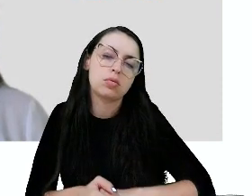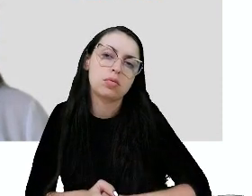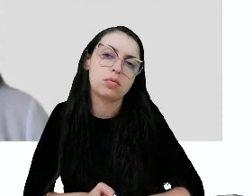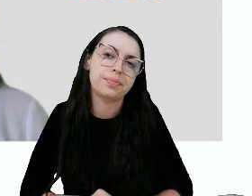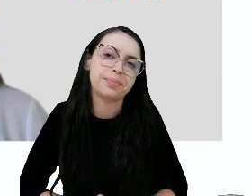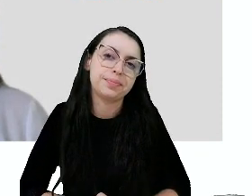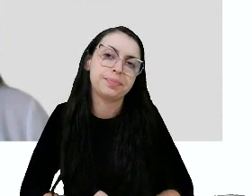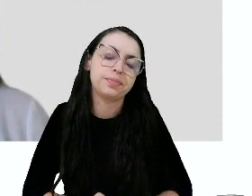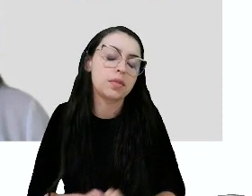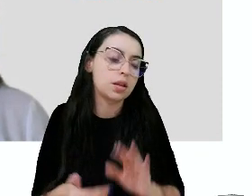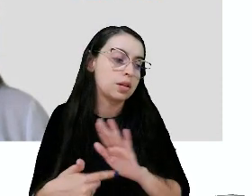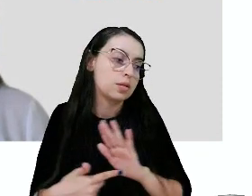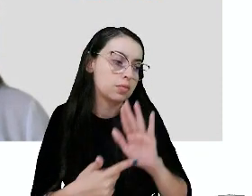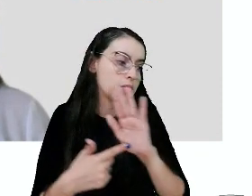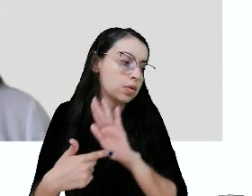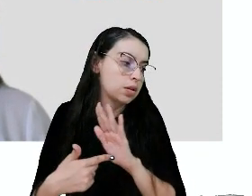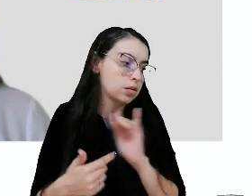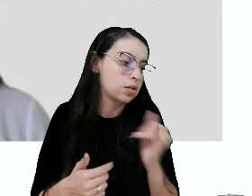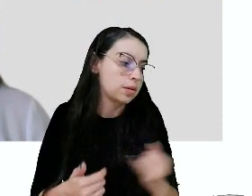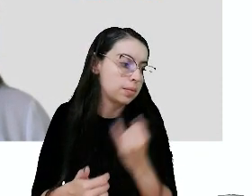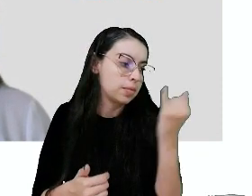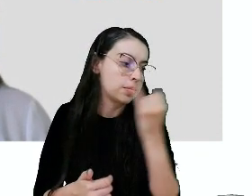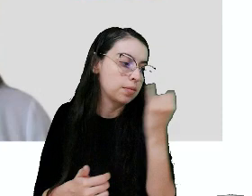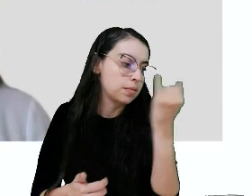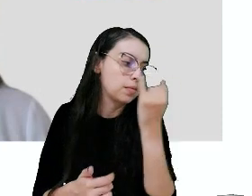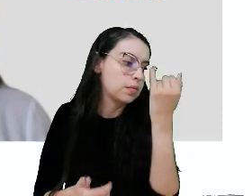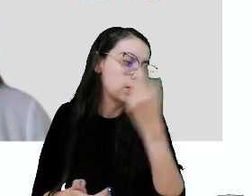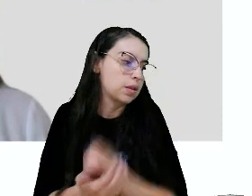Convenção CEDAW, em que ela mostra da